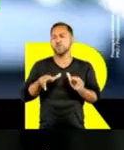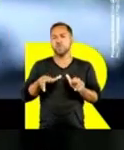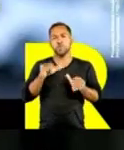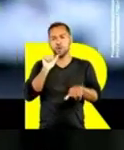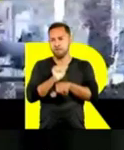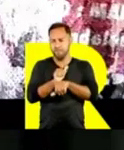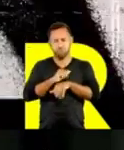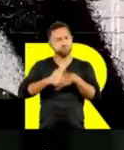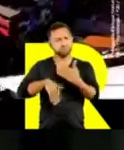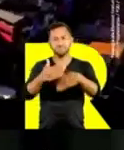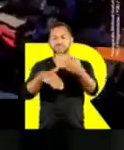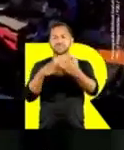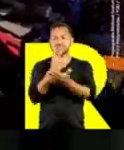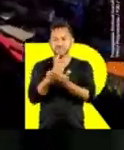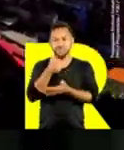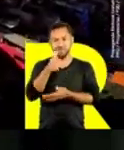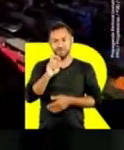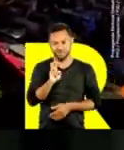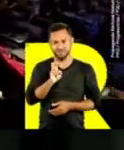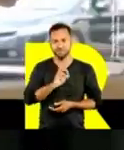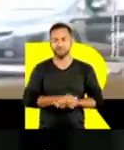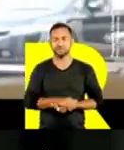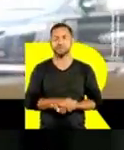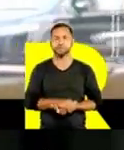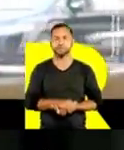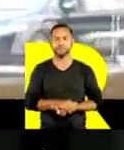uma locomotiva.